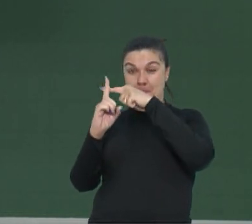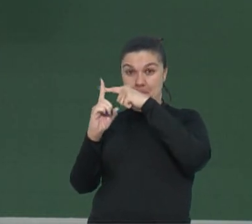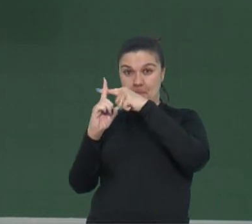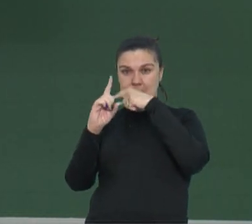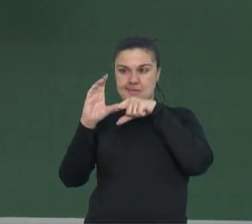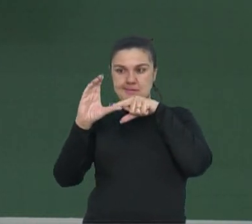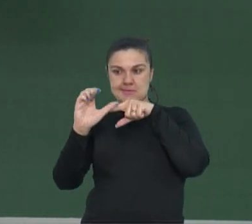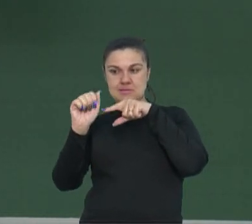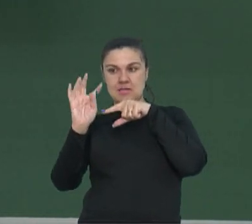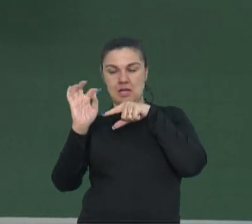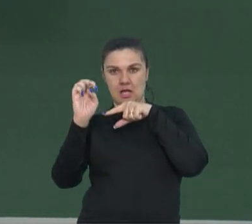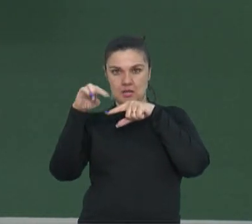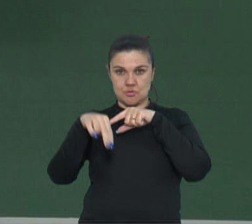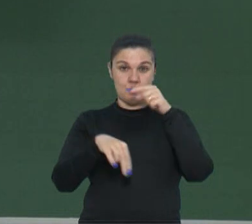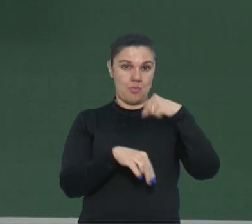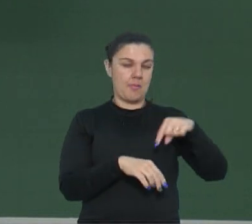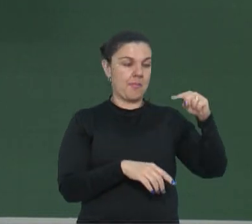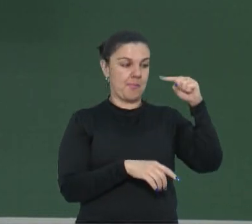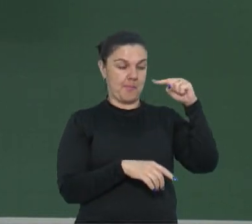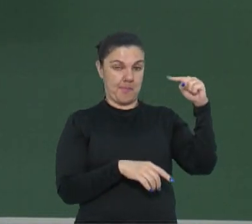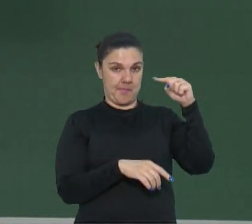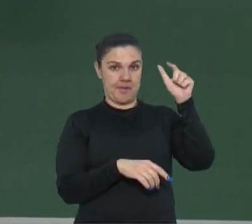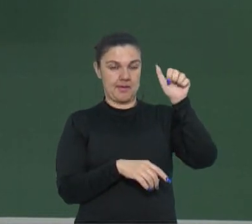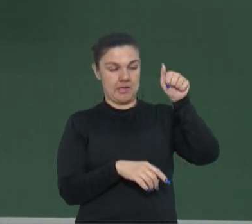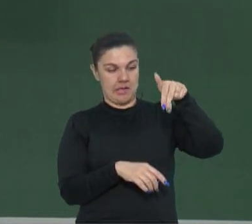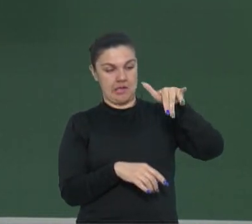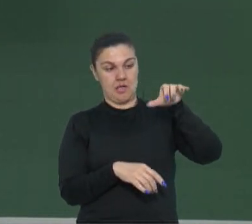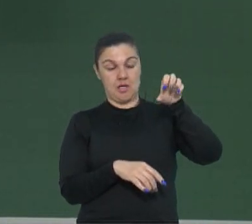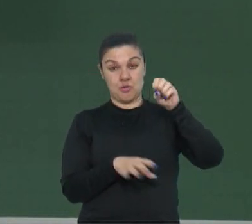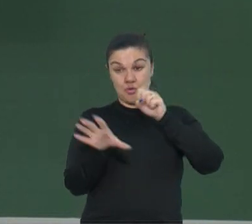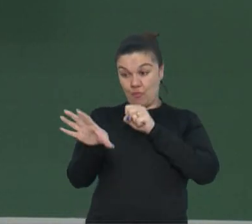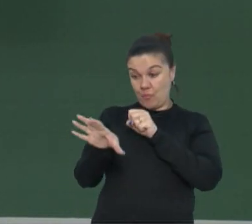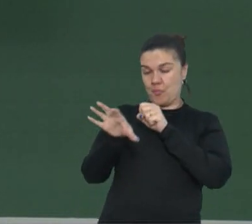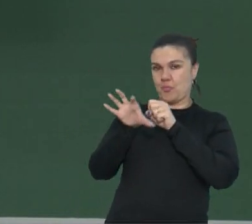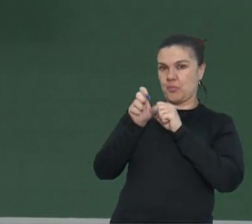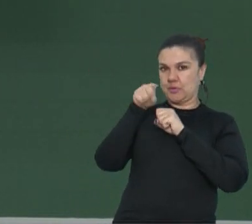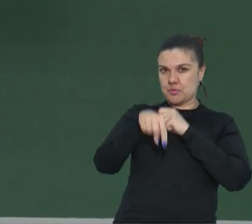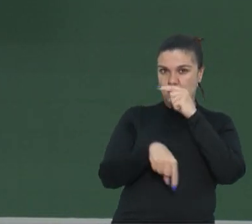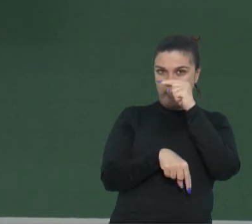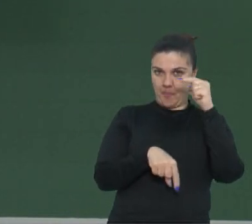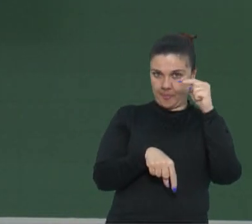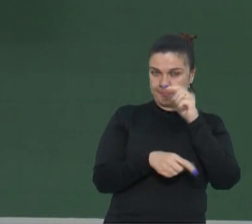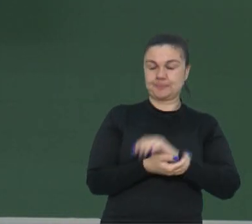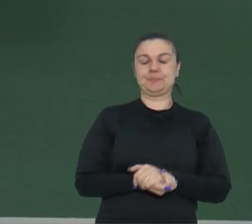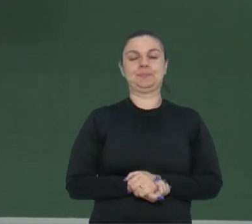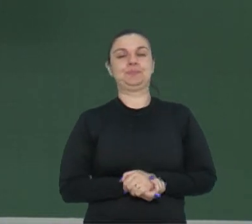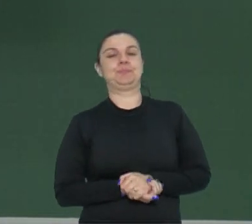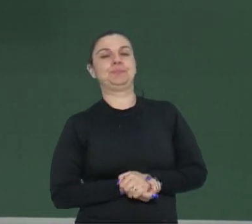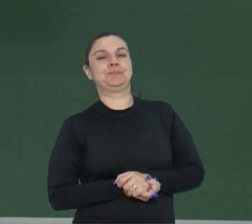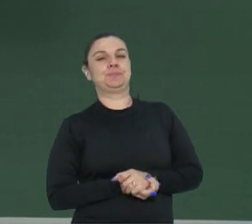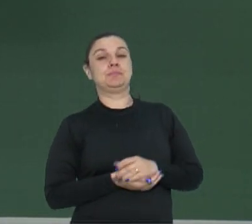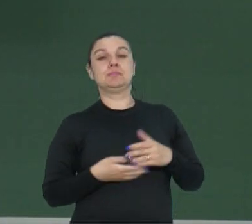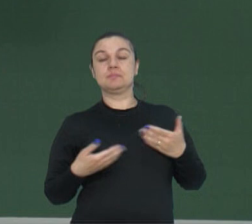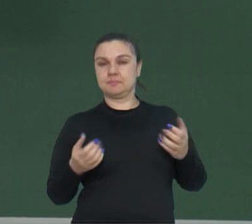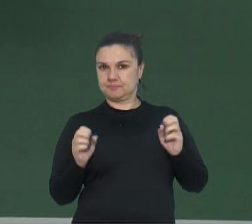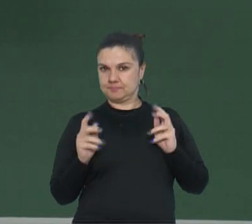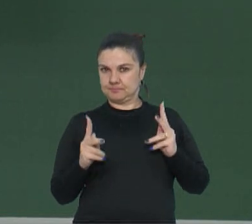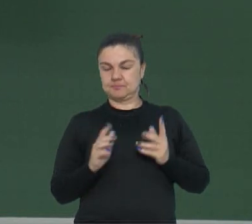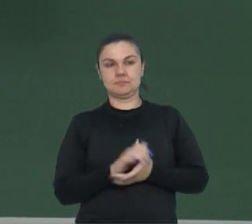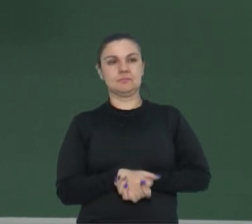positivo. Elétrons faltando, eu sou um ânion, tenho tendência a receber eles e ficar negativo.